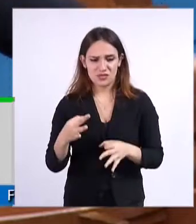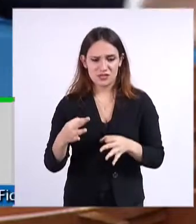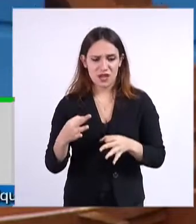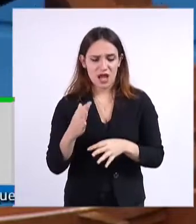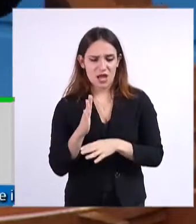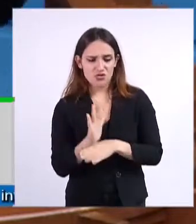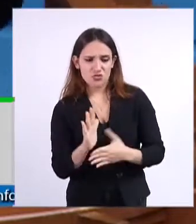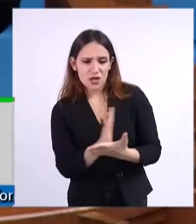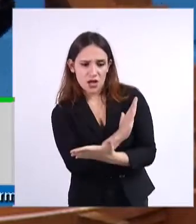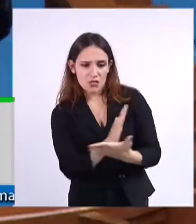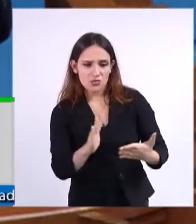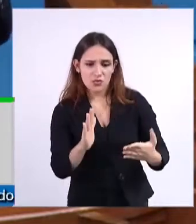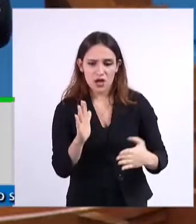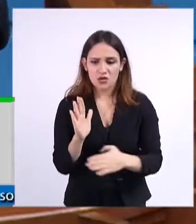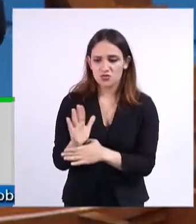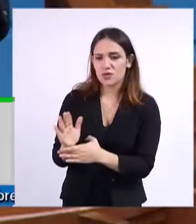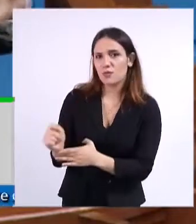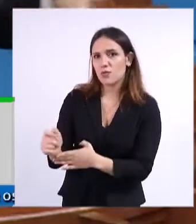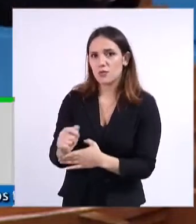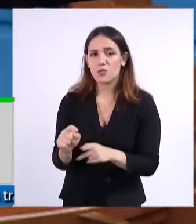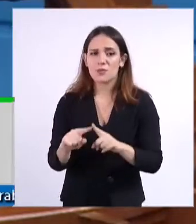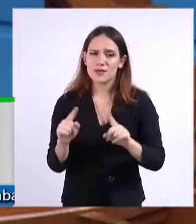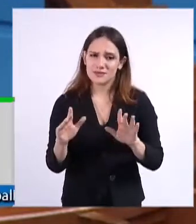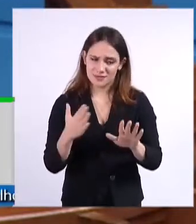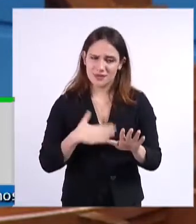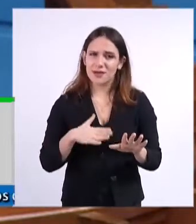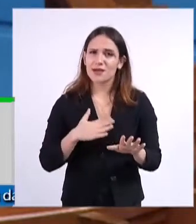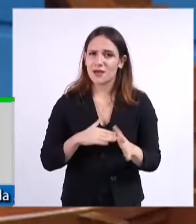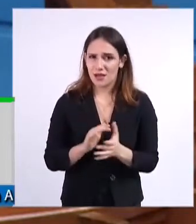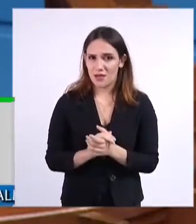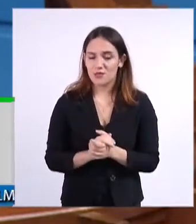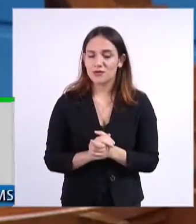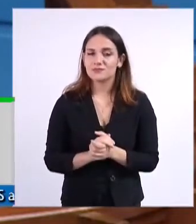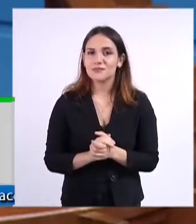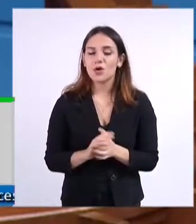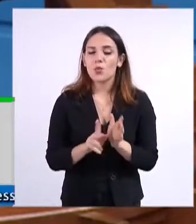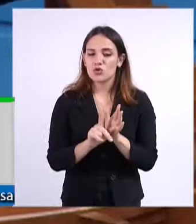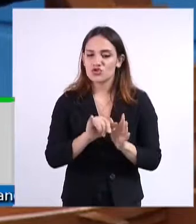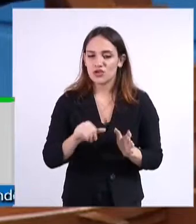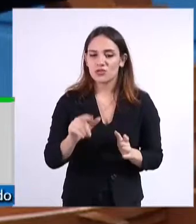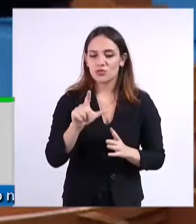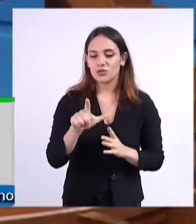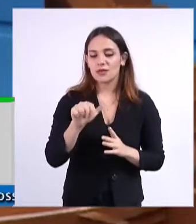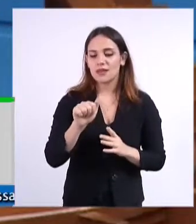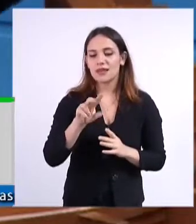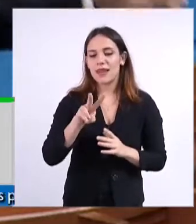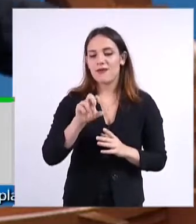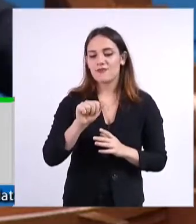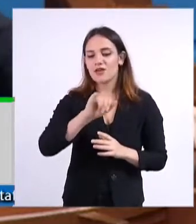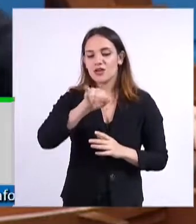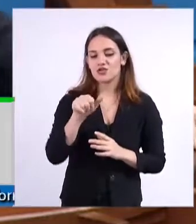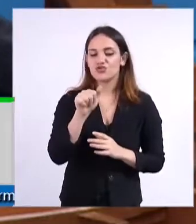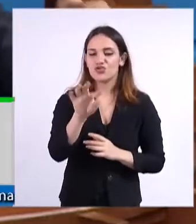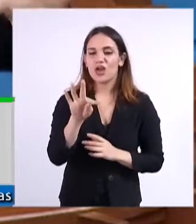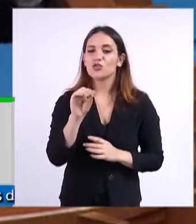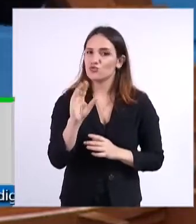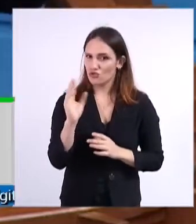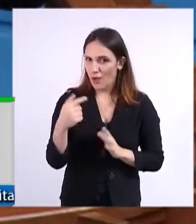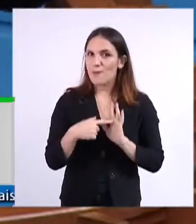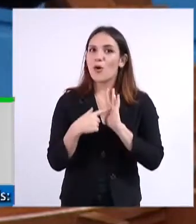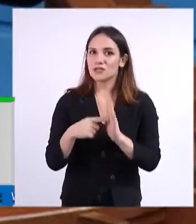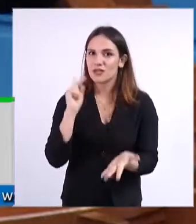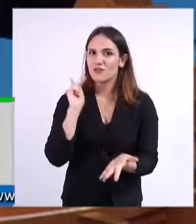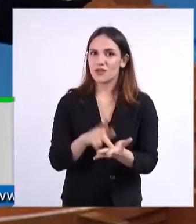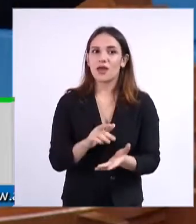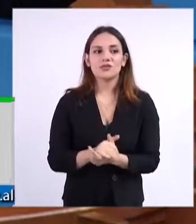vale para... Mas essa máscara da Operação Lava Jato começou a cair. Começou a cair. Aqueles